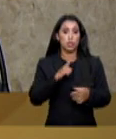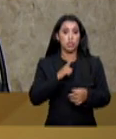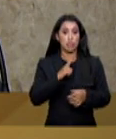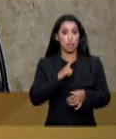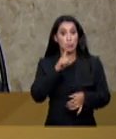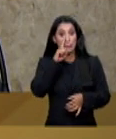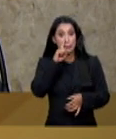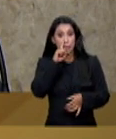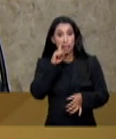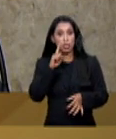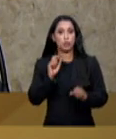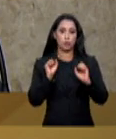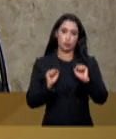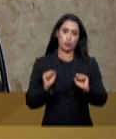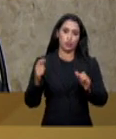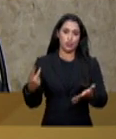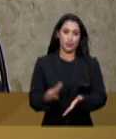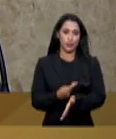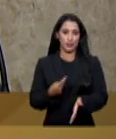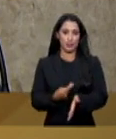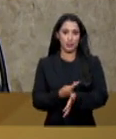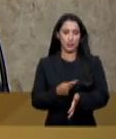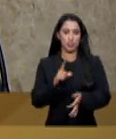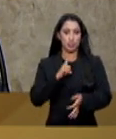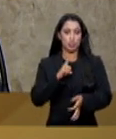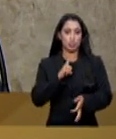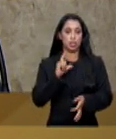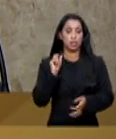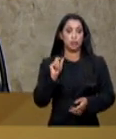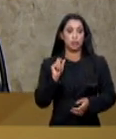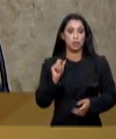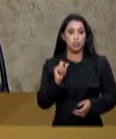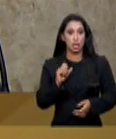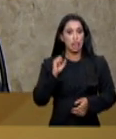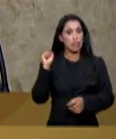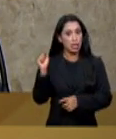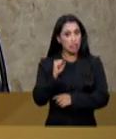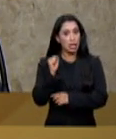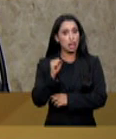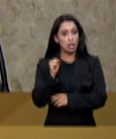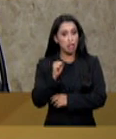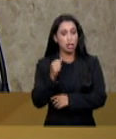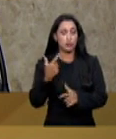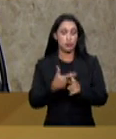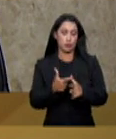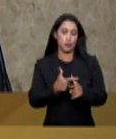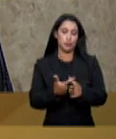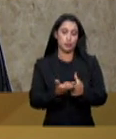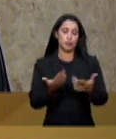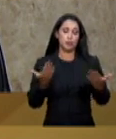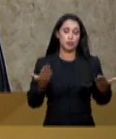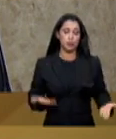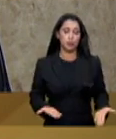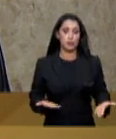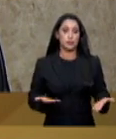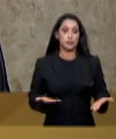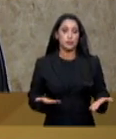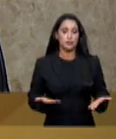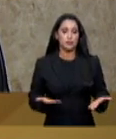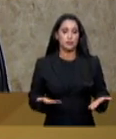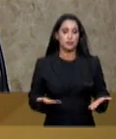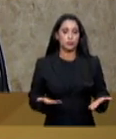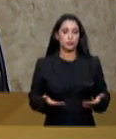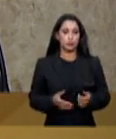perigo evidente e atual de produzir efeitos gravíssimos. O fato irrecusável. No caso,